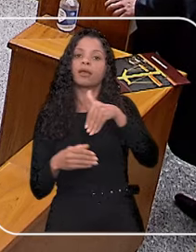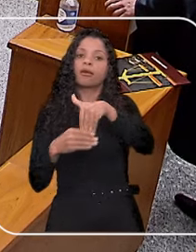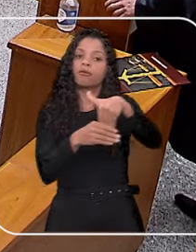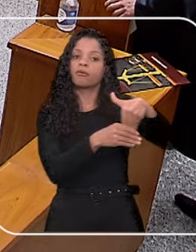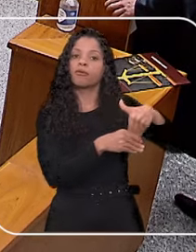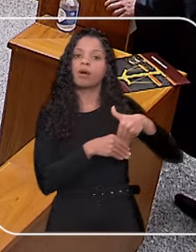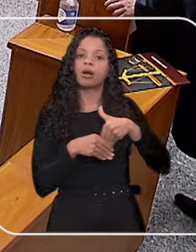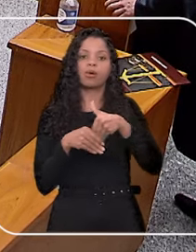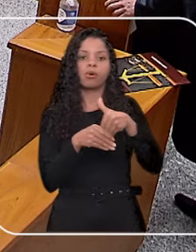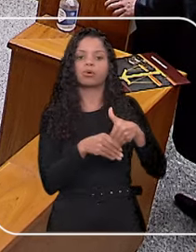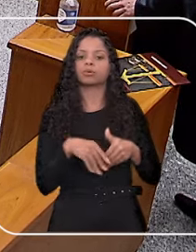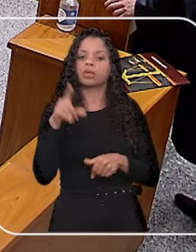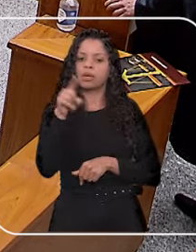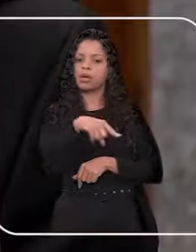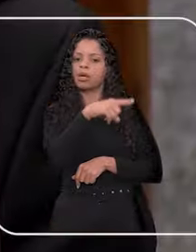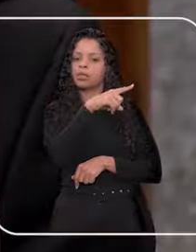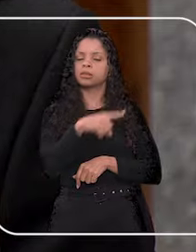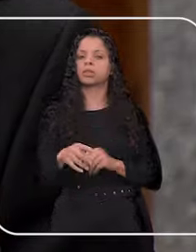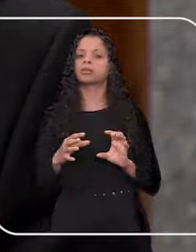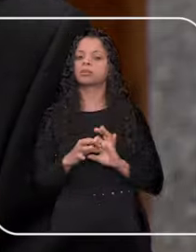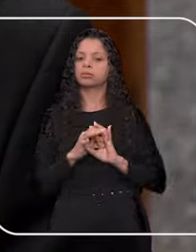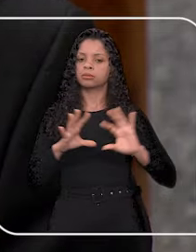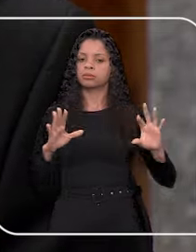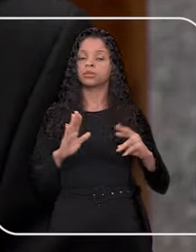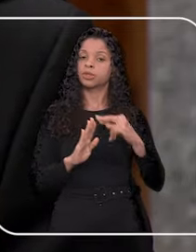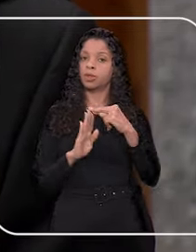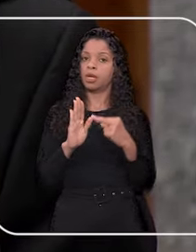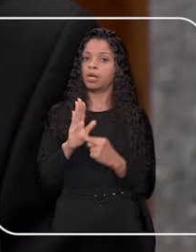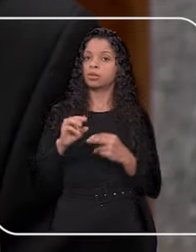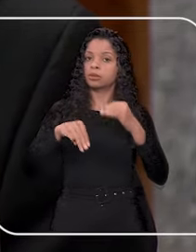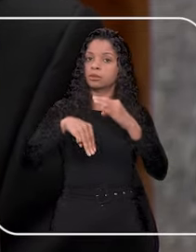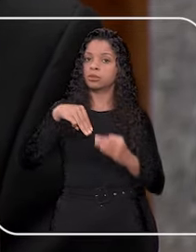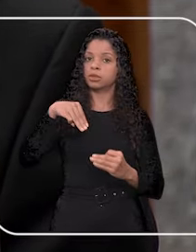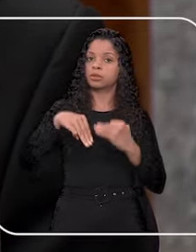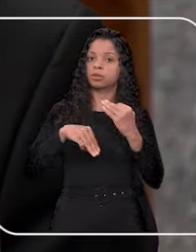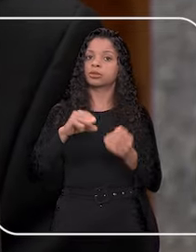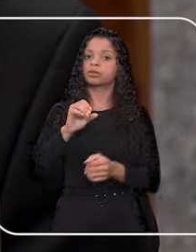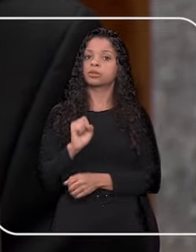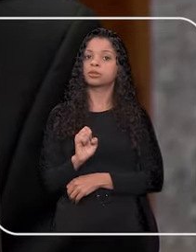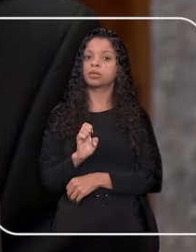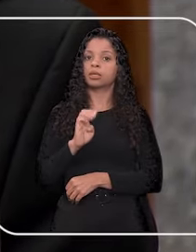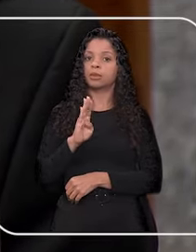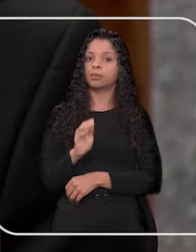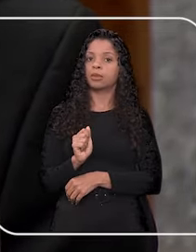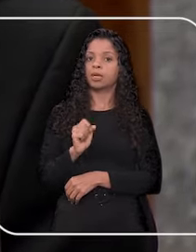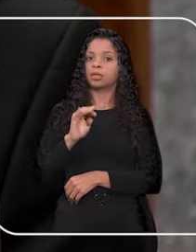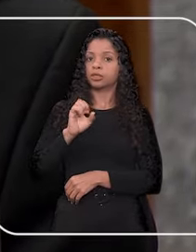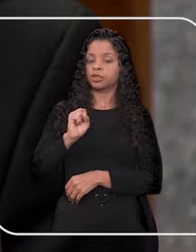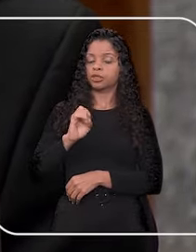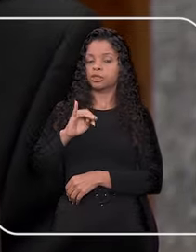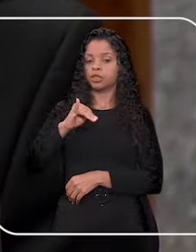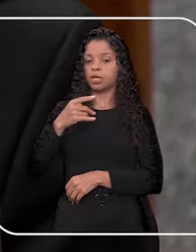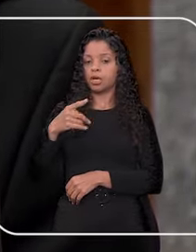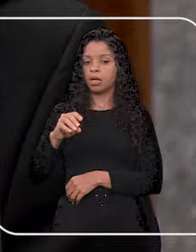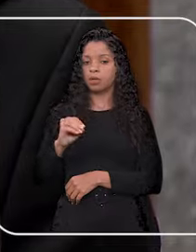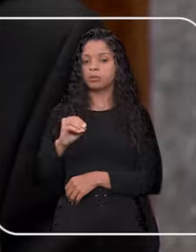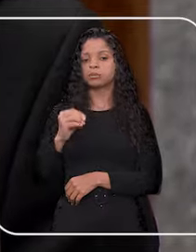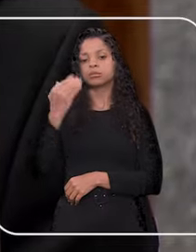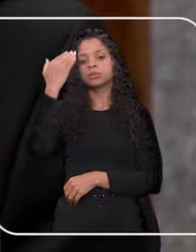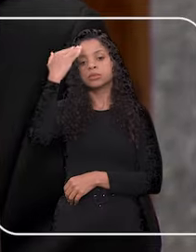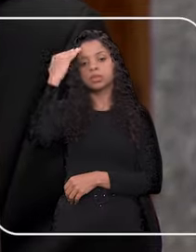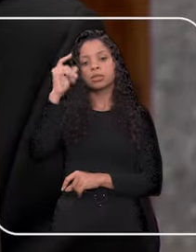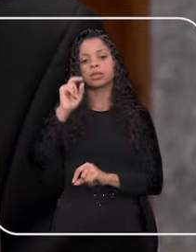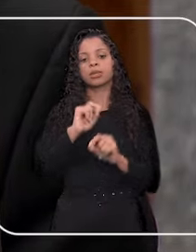TJ que indeferiu o indulto o relator Ministro Sebastião Reis Júnior pontuou que a sessão tinha a orientação de